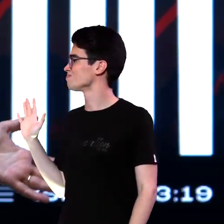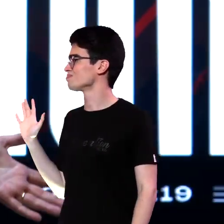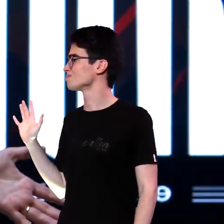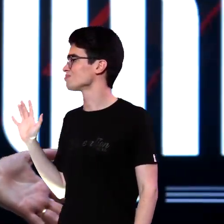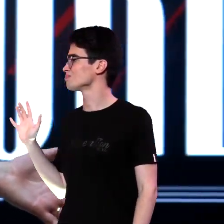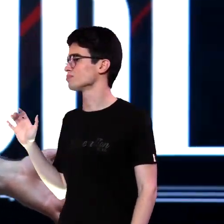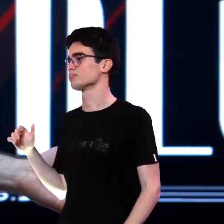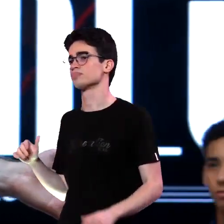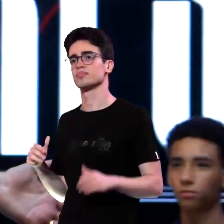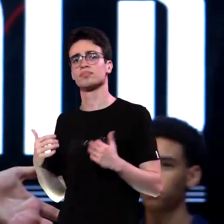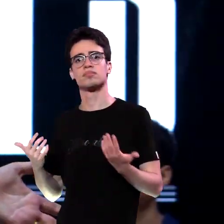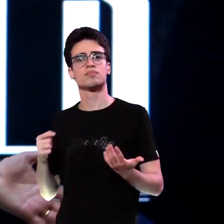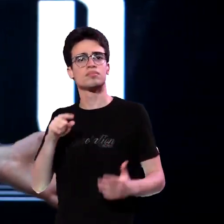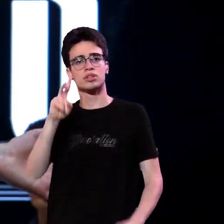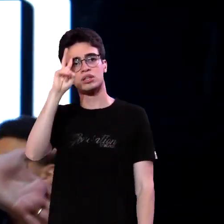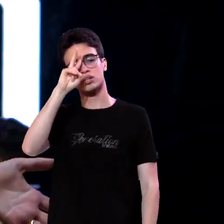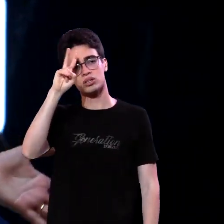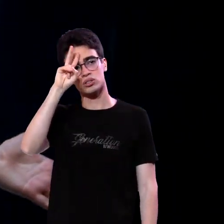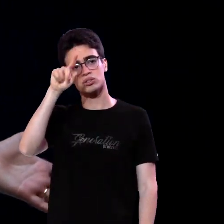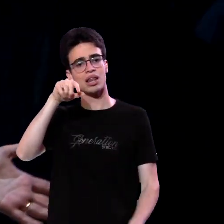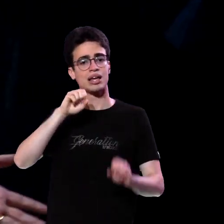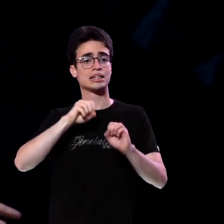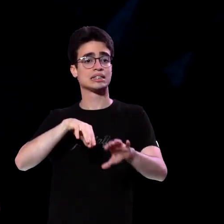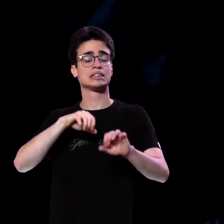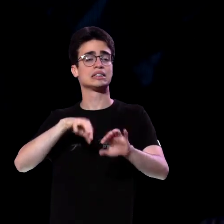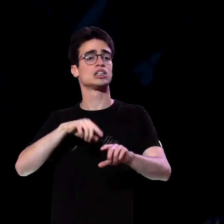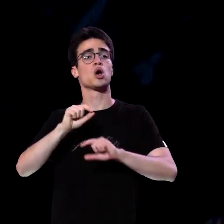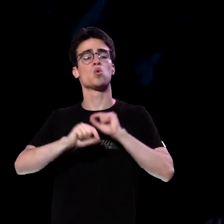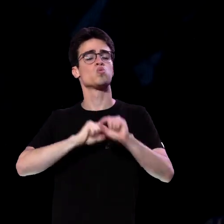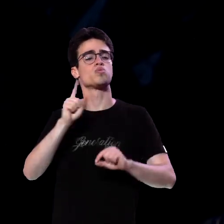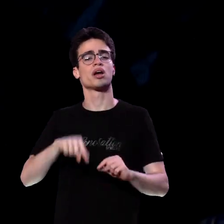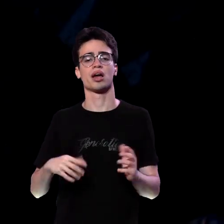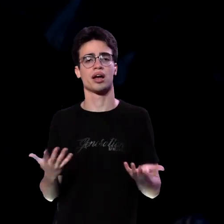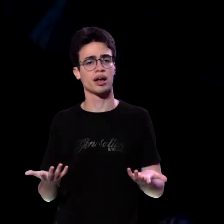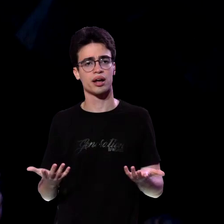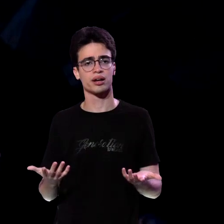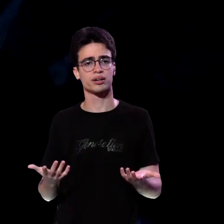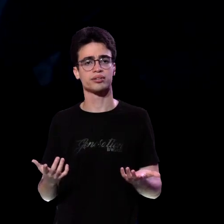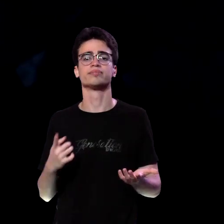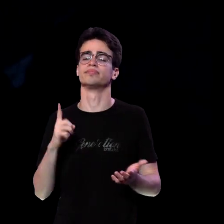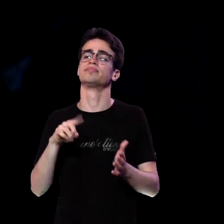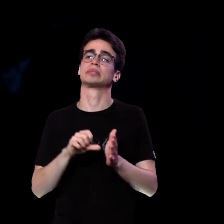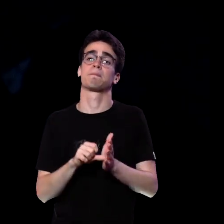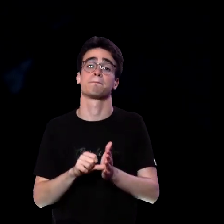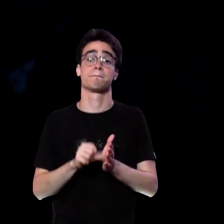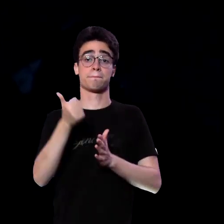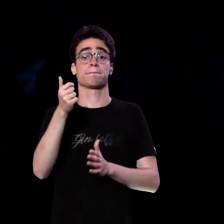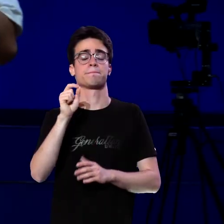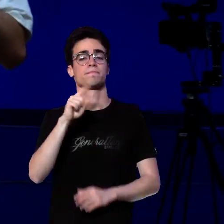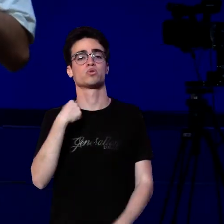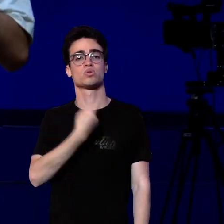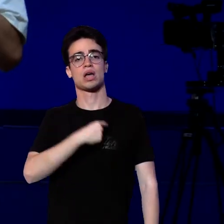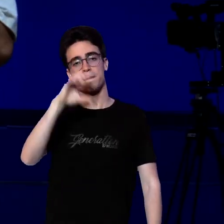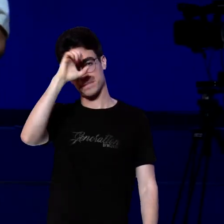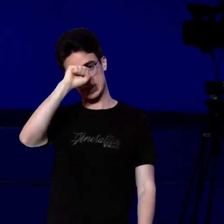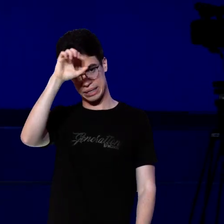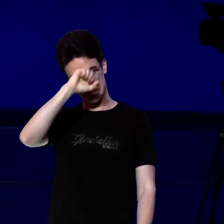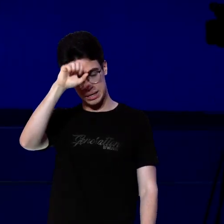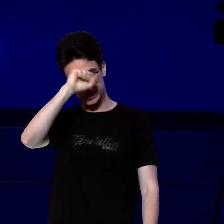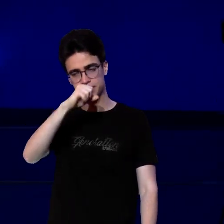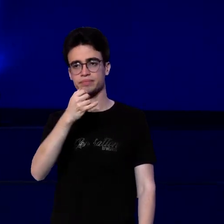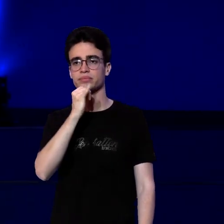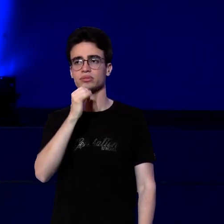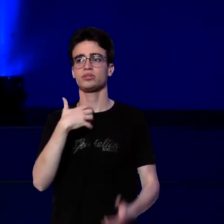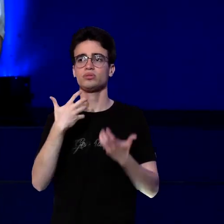que essa história ensina para mim e para você? A primeira coisa que a gente tem que aprender, se a gente quer viver